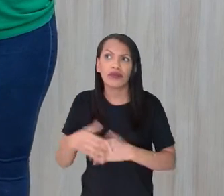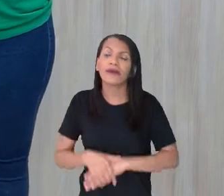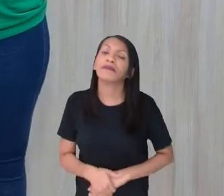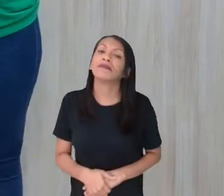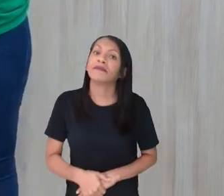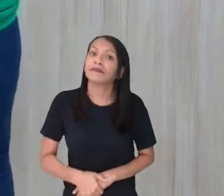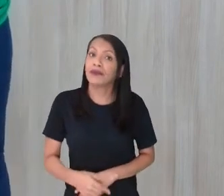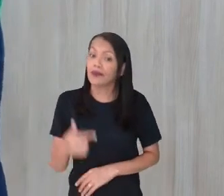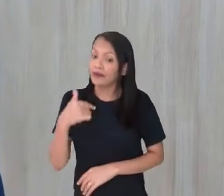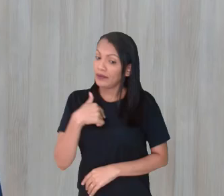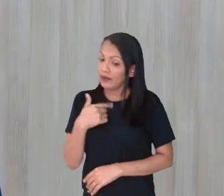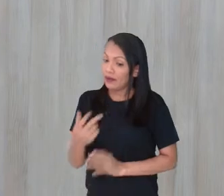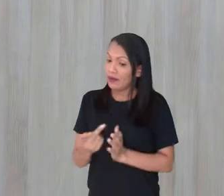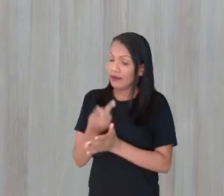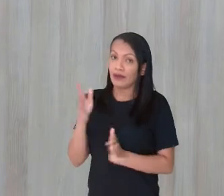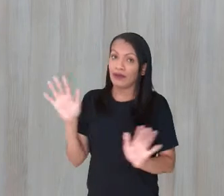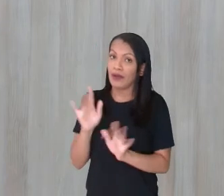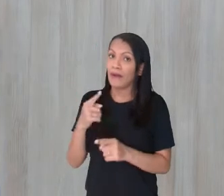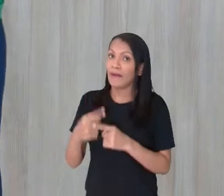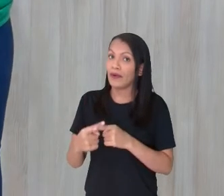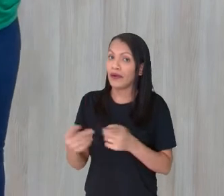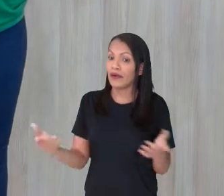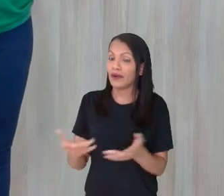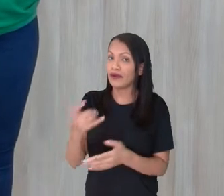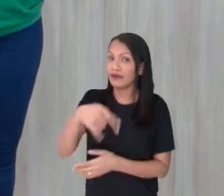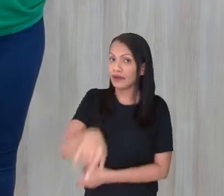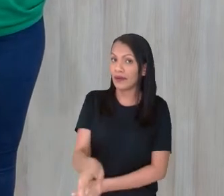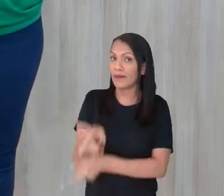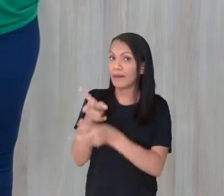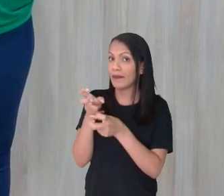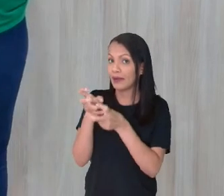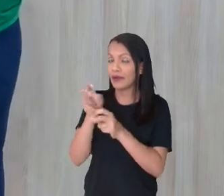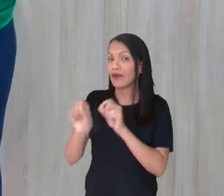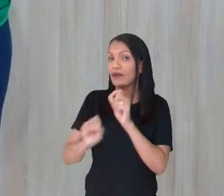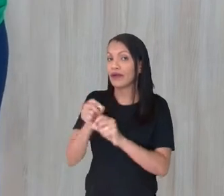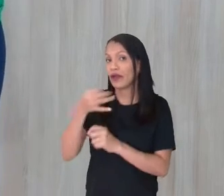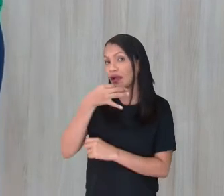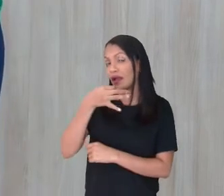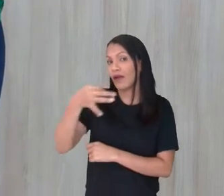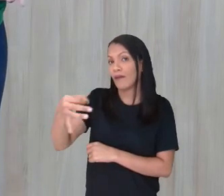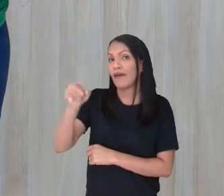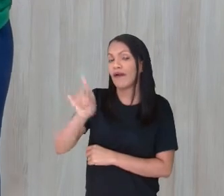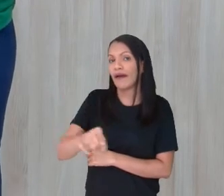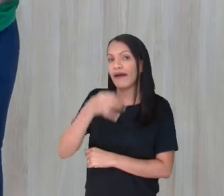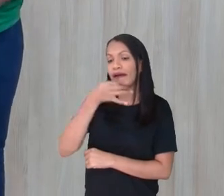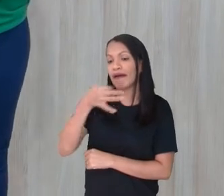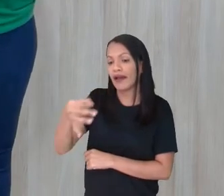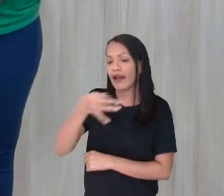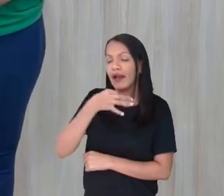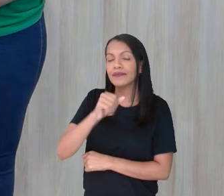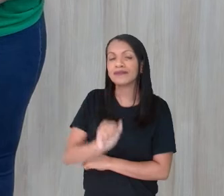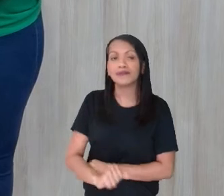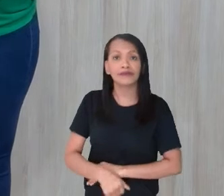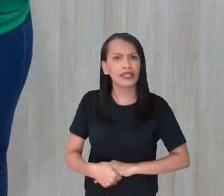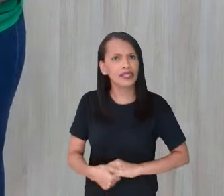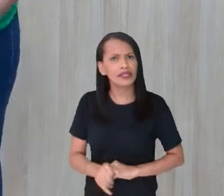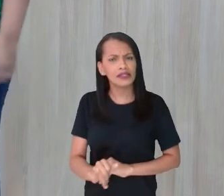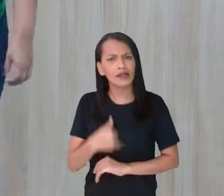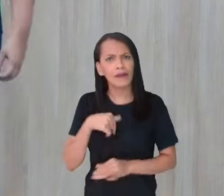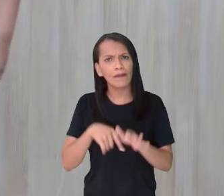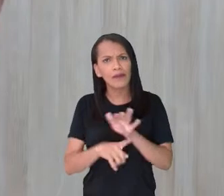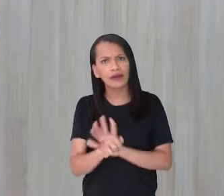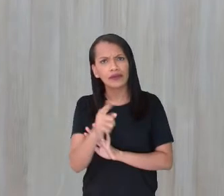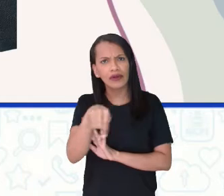isso não acontece, né? Porque agora vocês estão percebendo o poder da argumentação, o que é argumentação. E se eu